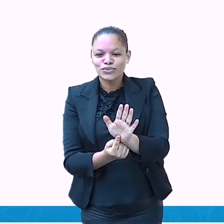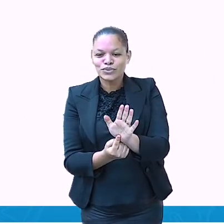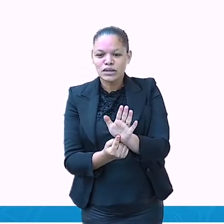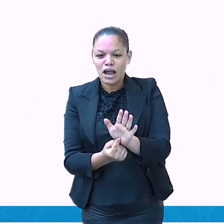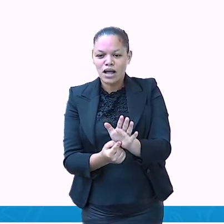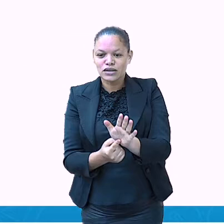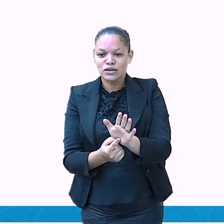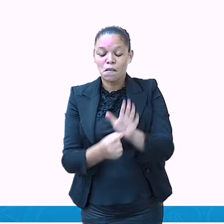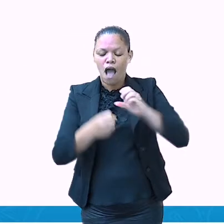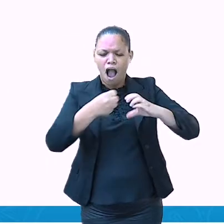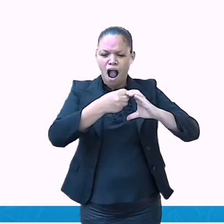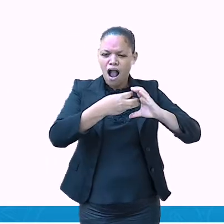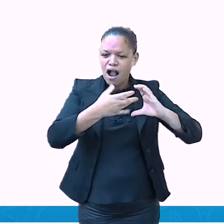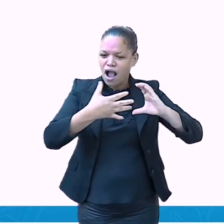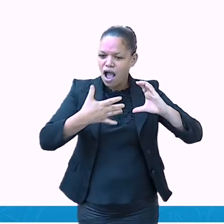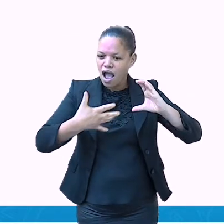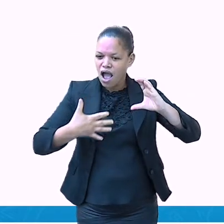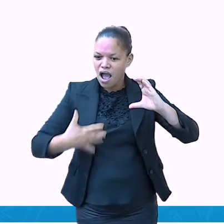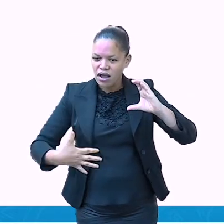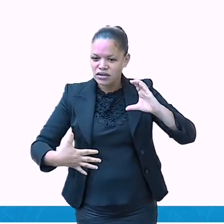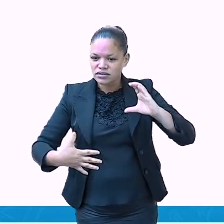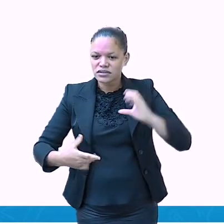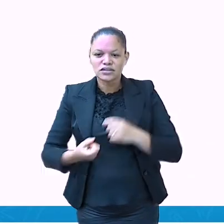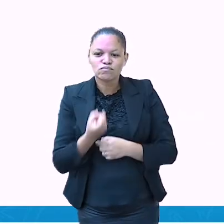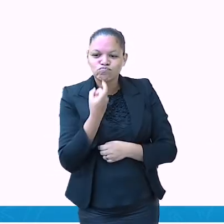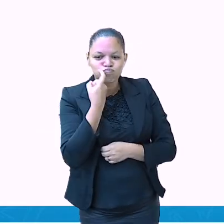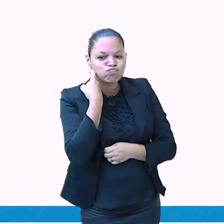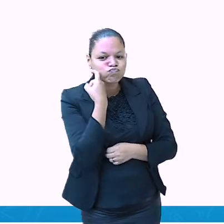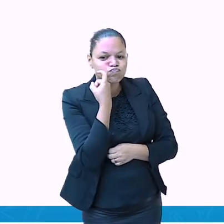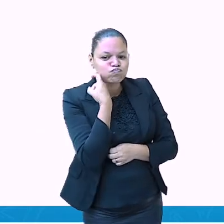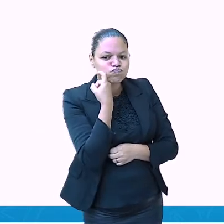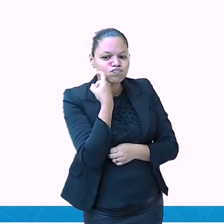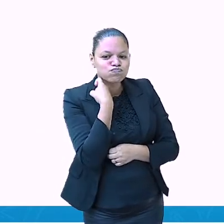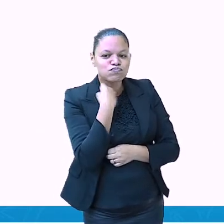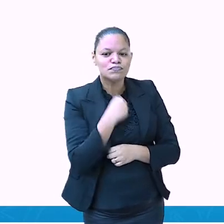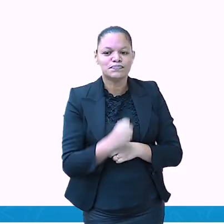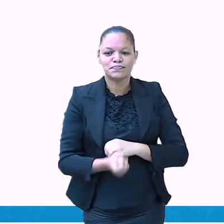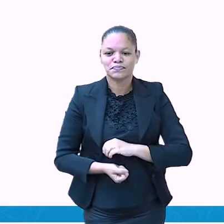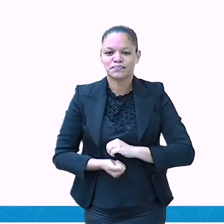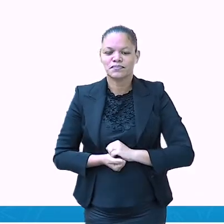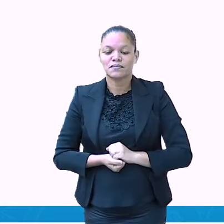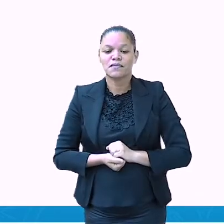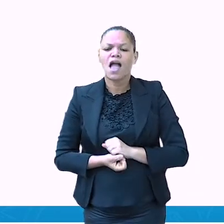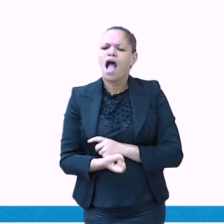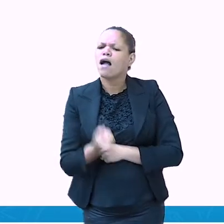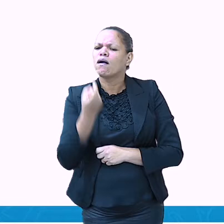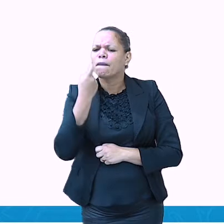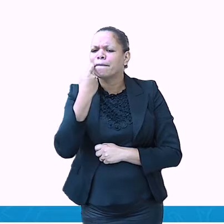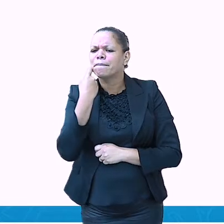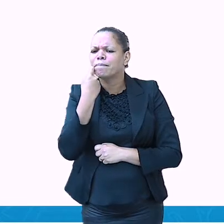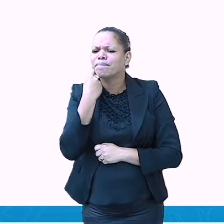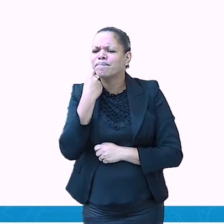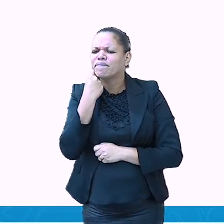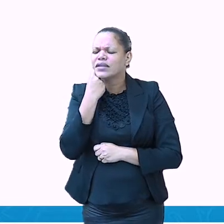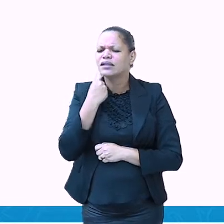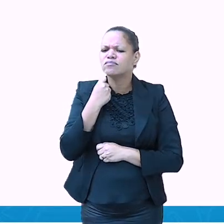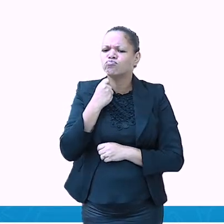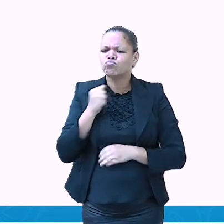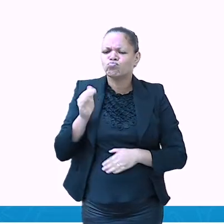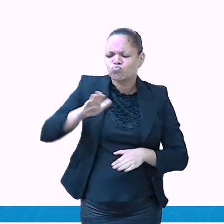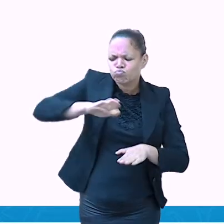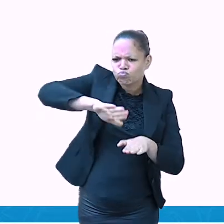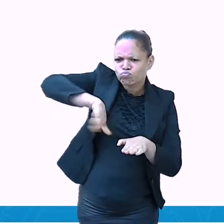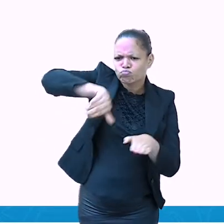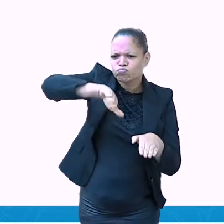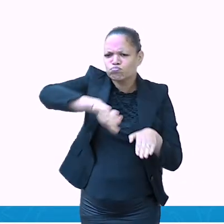as características dos peixes. Então, os peixes nadam e a